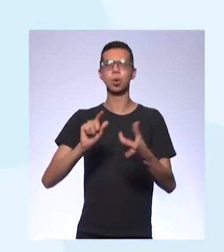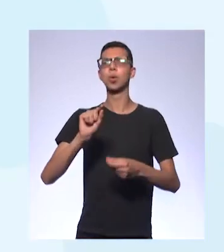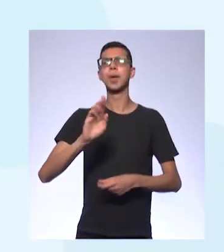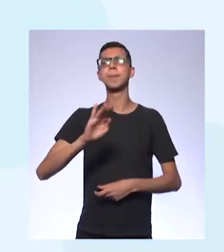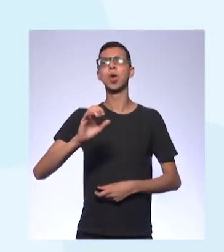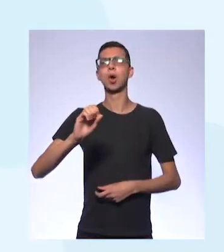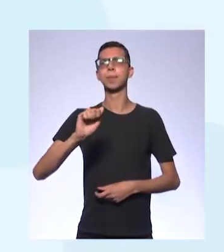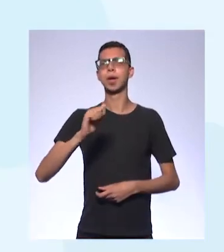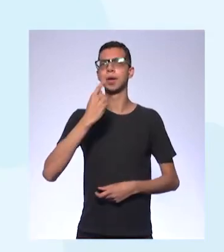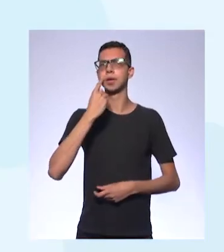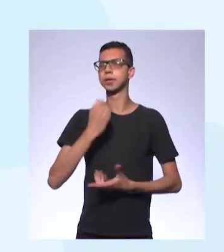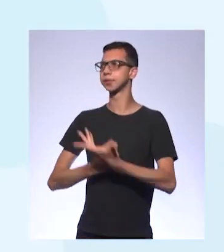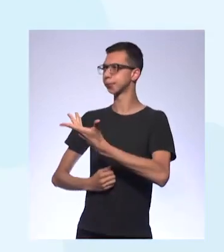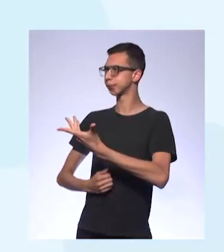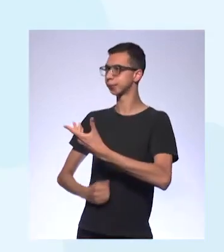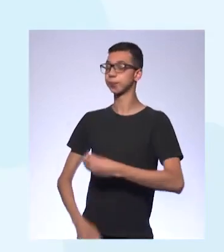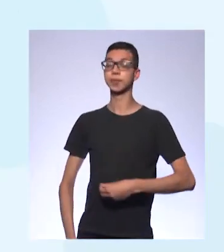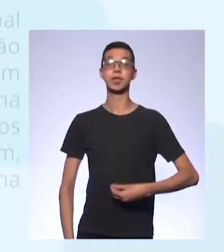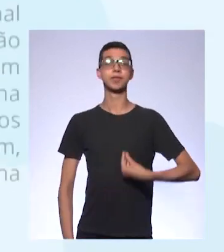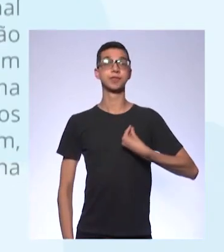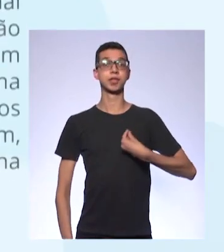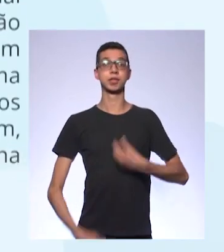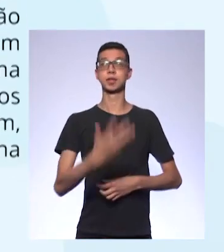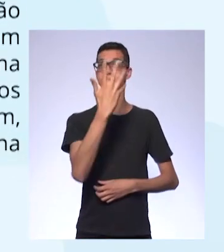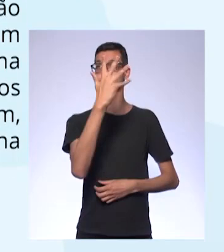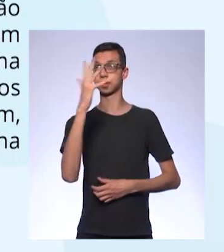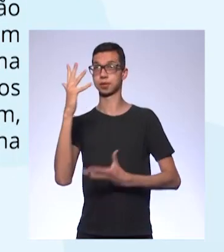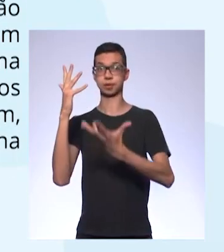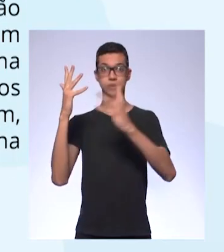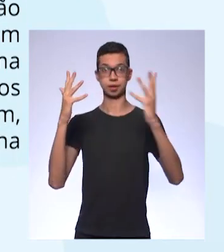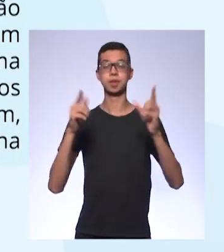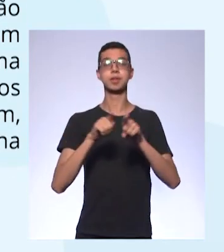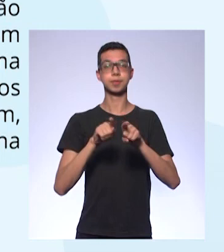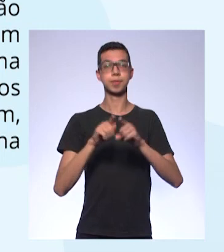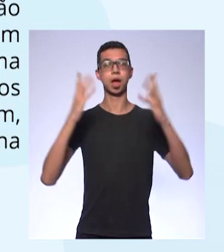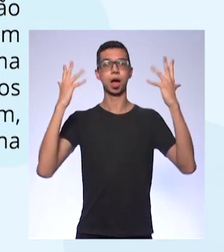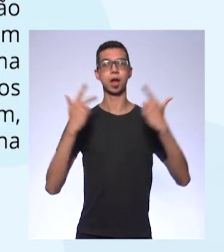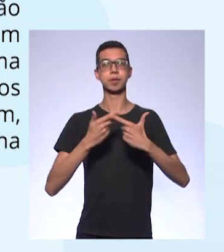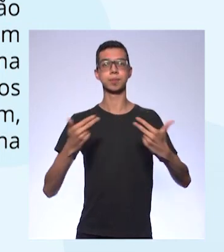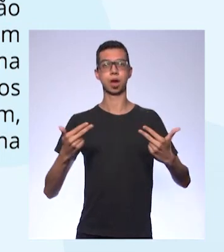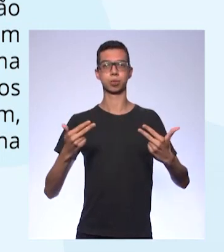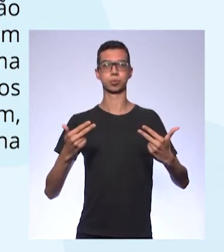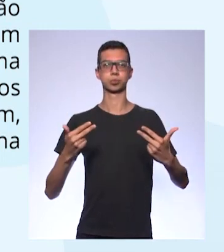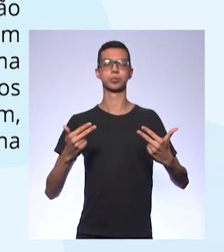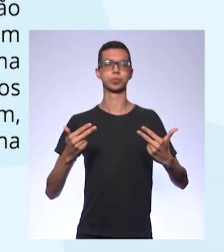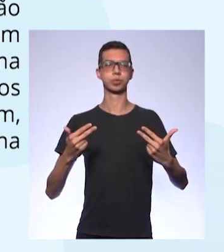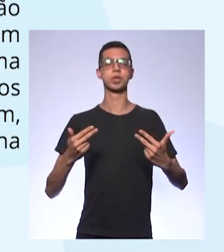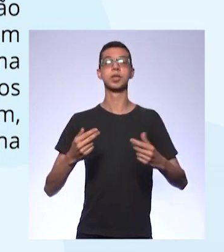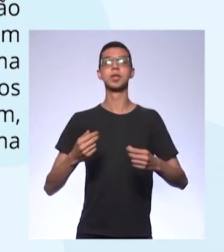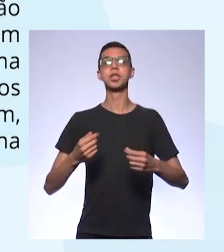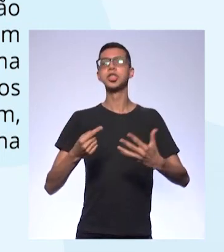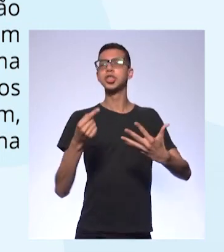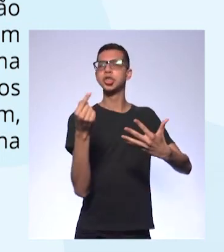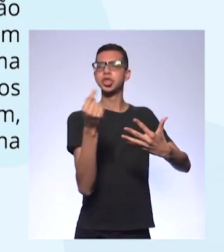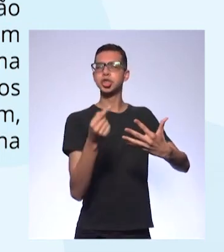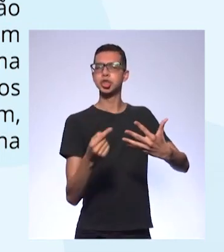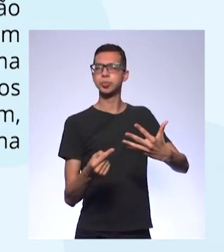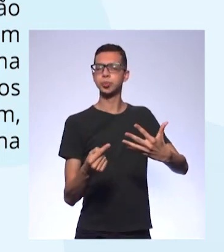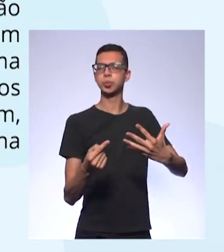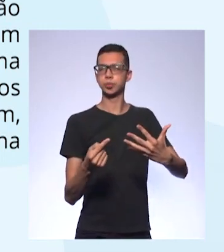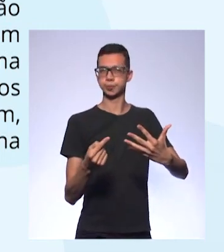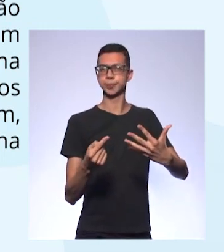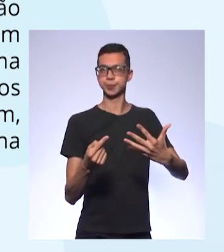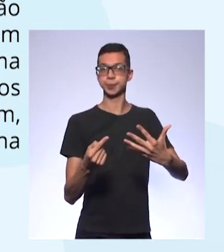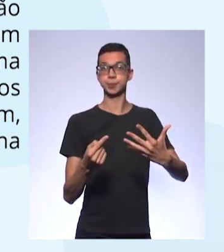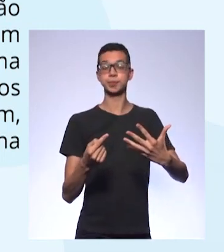um conjunto de vida vegetal e animal, constituído pelo agrupamento de tipos de vegetação que são próximos e